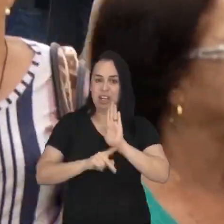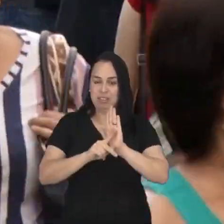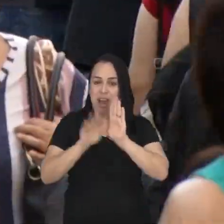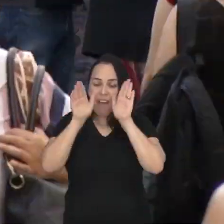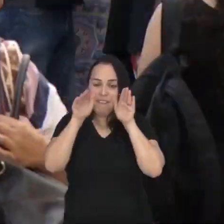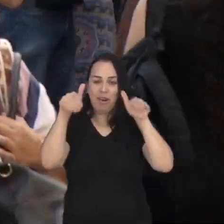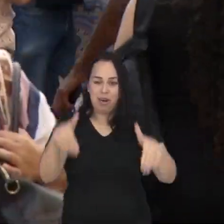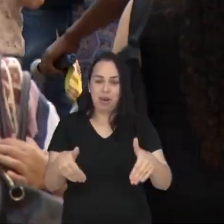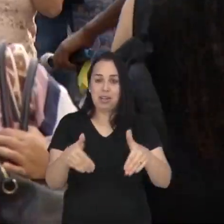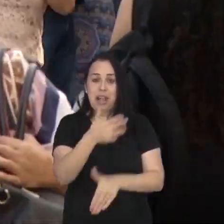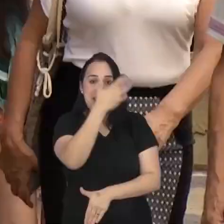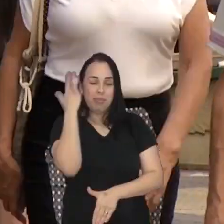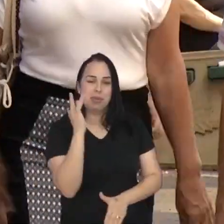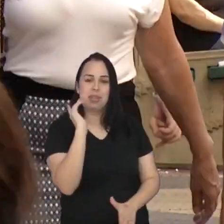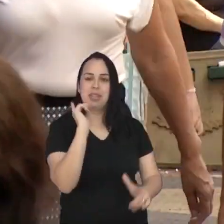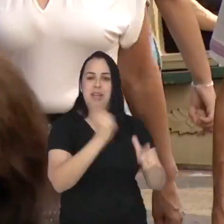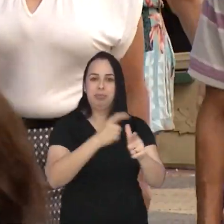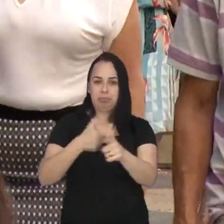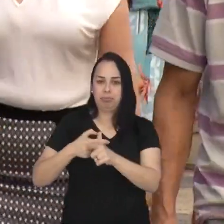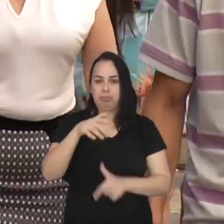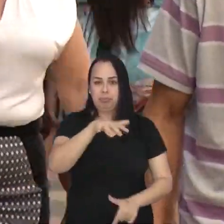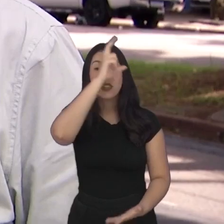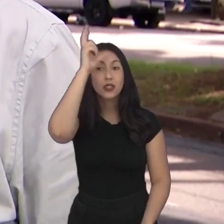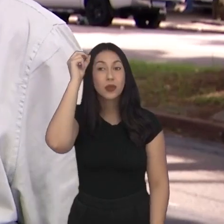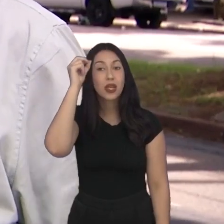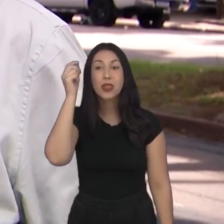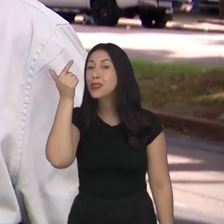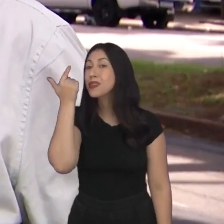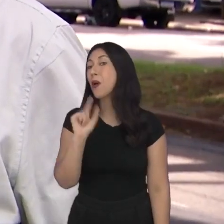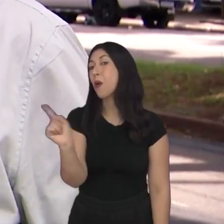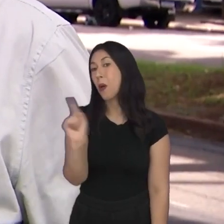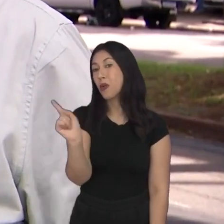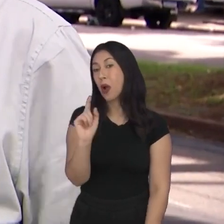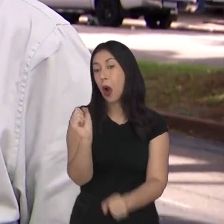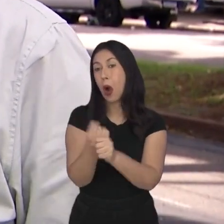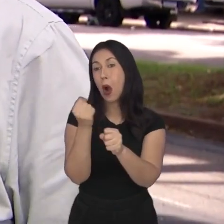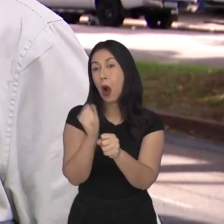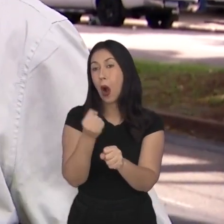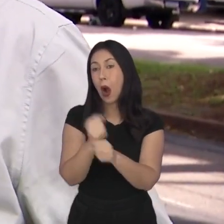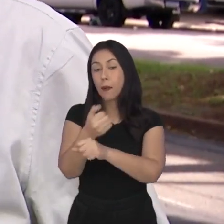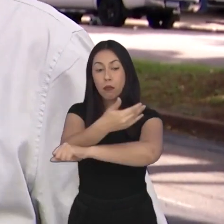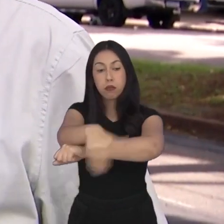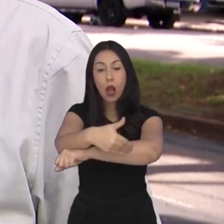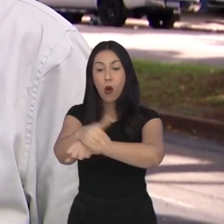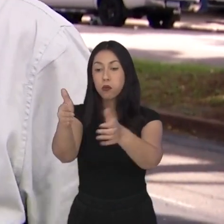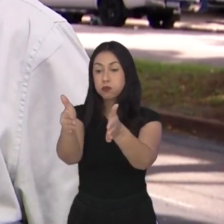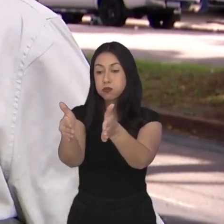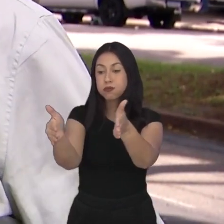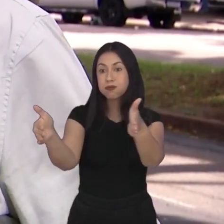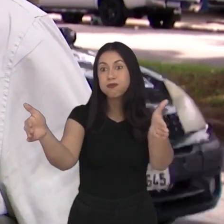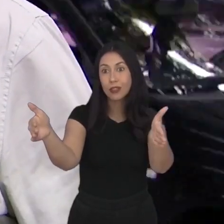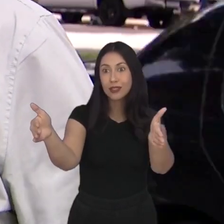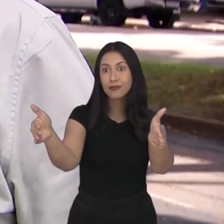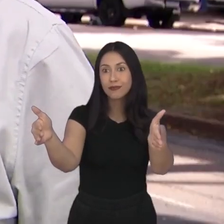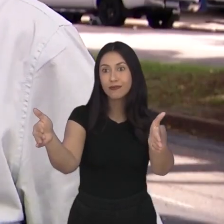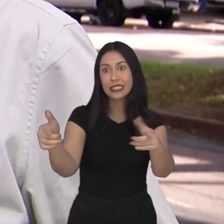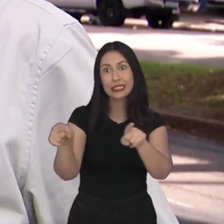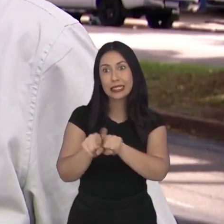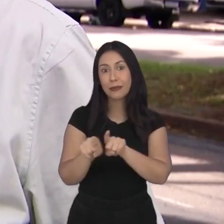ao ponto aí de 26% de investimentos na educação. As audiências públicas para a apresentação das metas fiscais do município